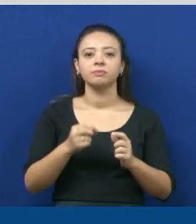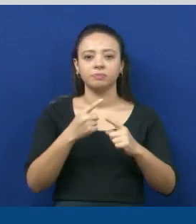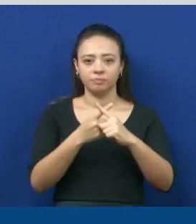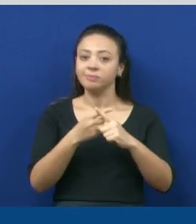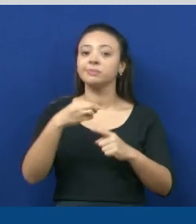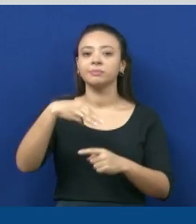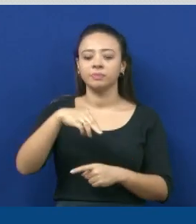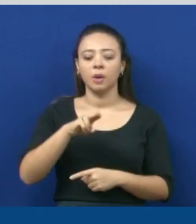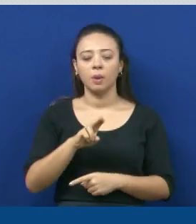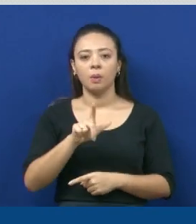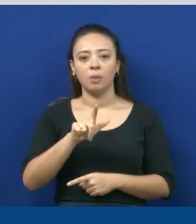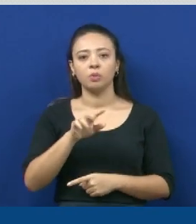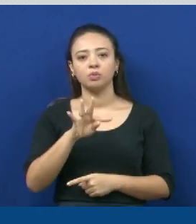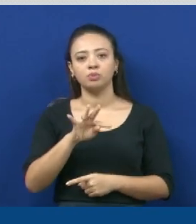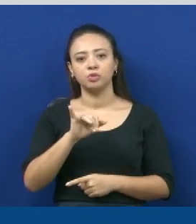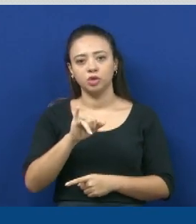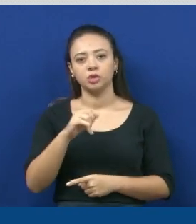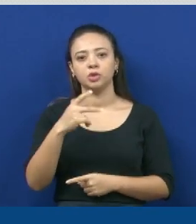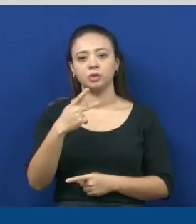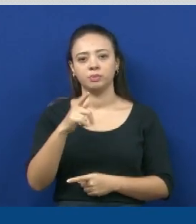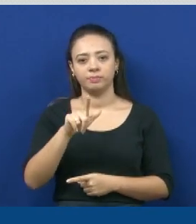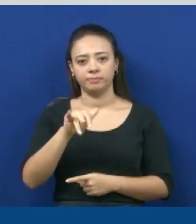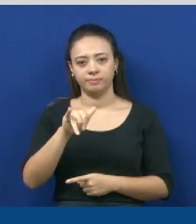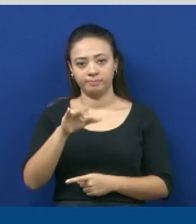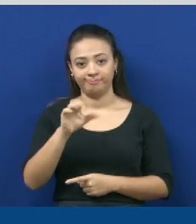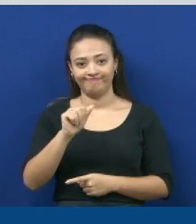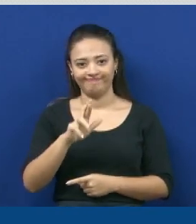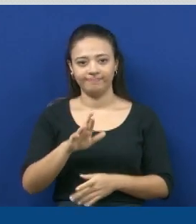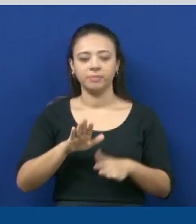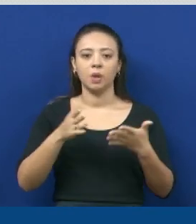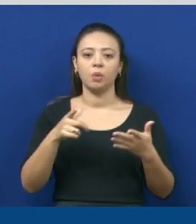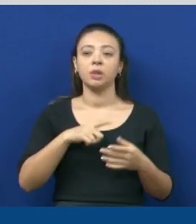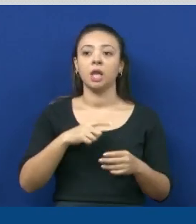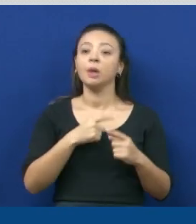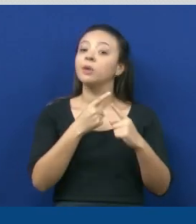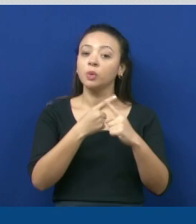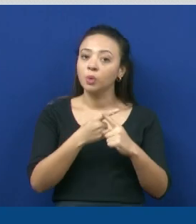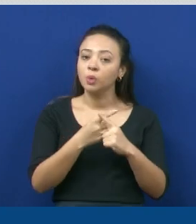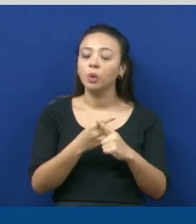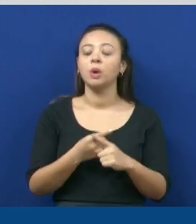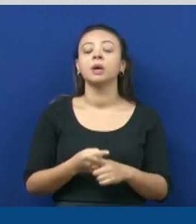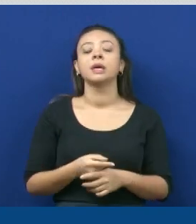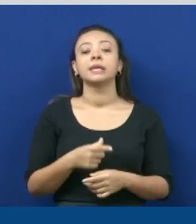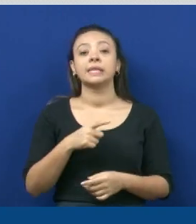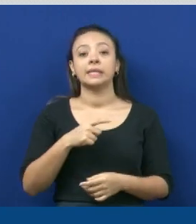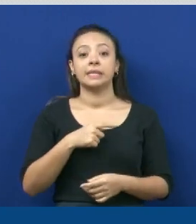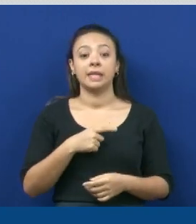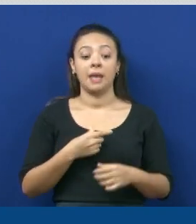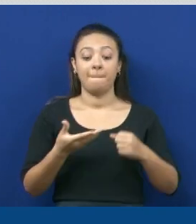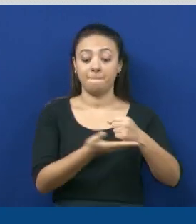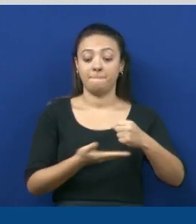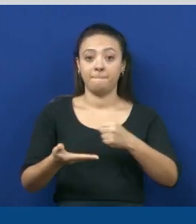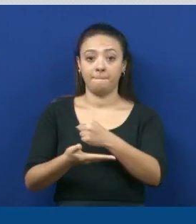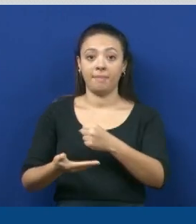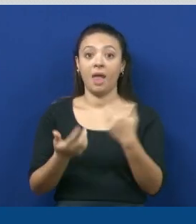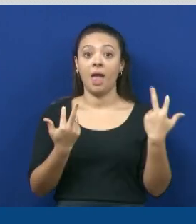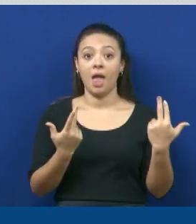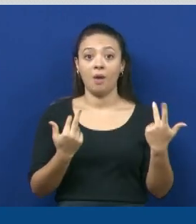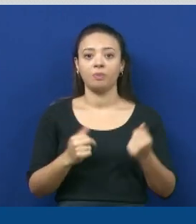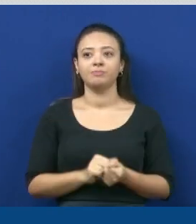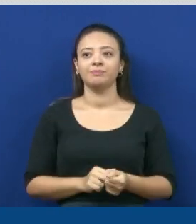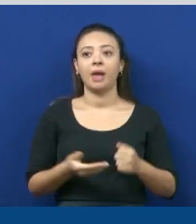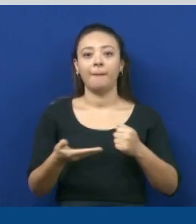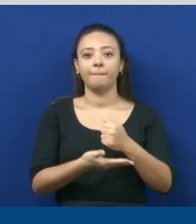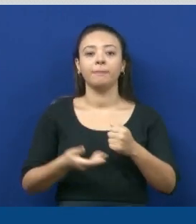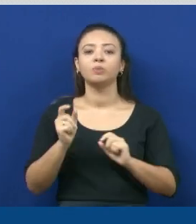significa multiplicar. Então, nós temos ali uma multiplicação de potências cujas bases são iguais. No caso, a